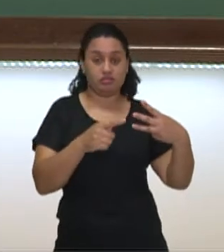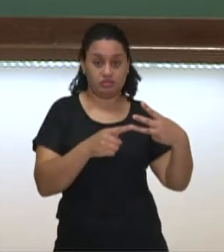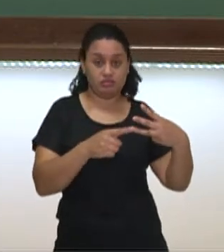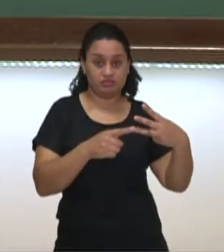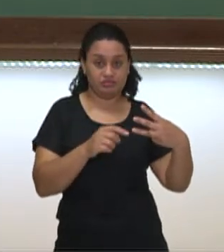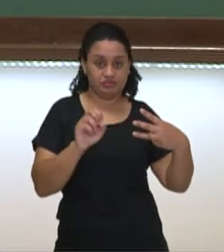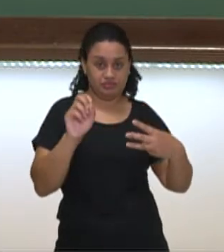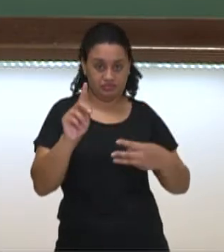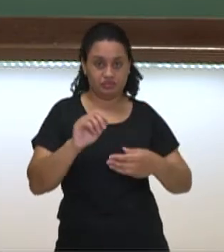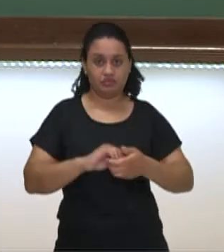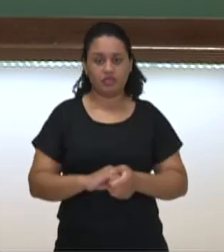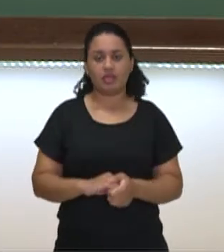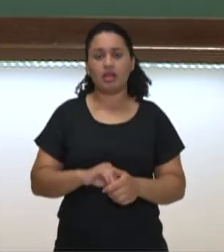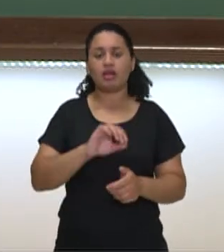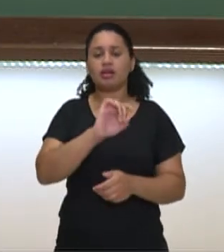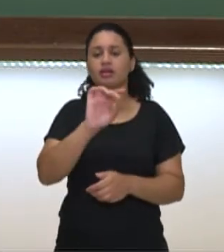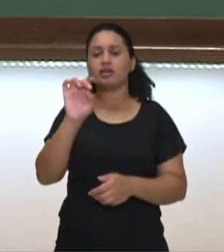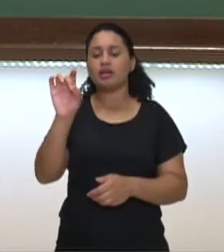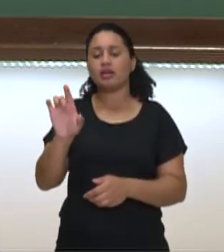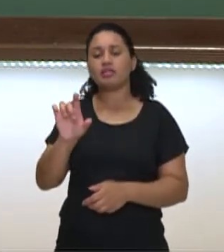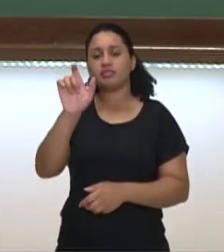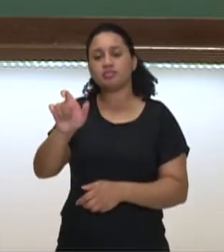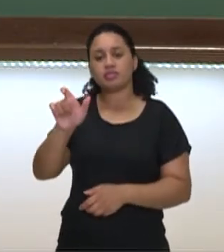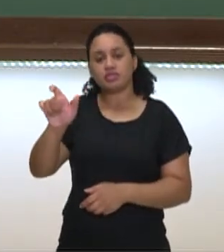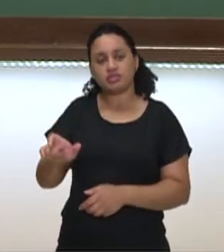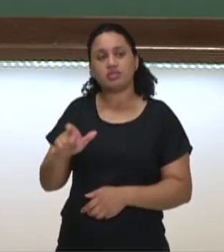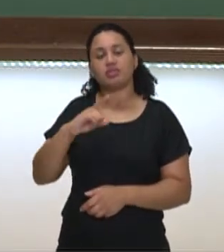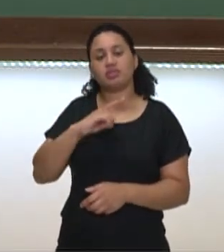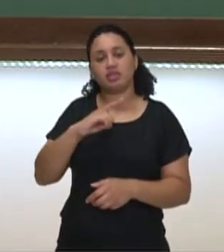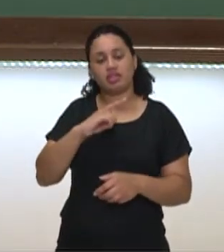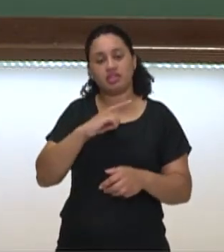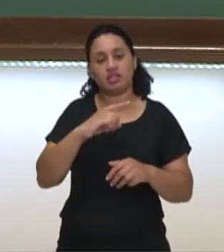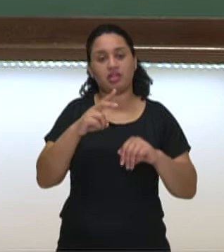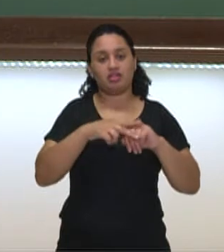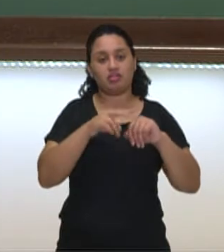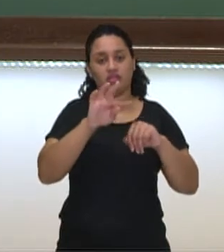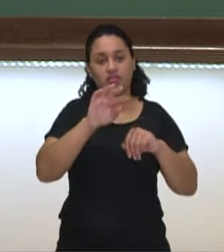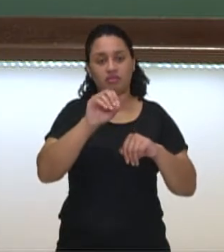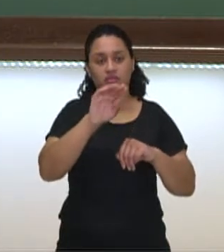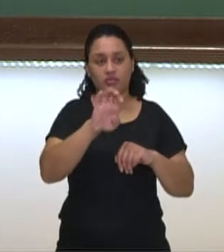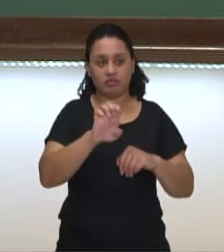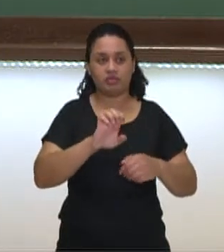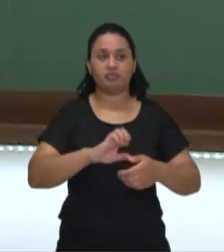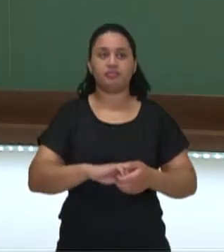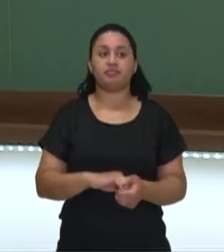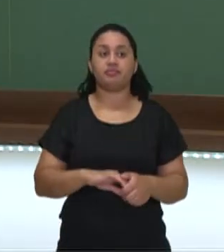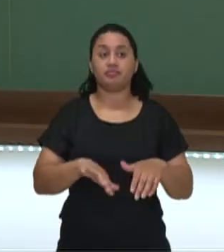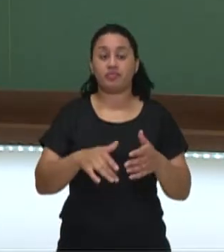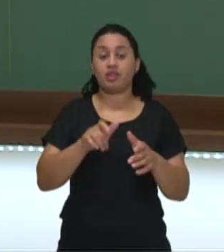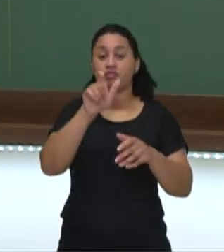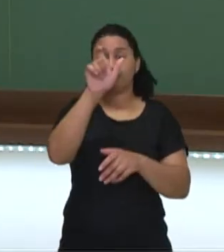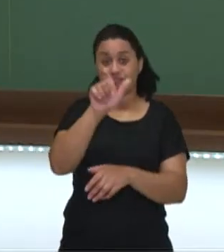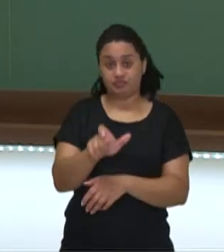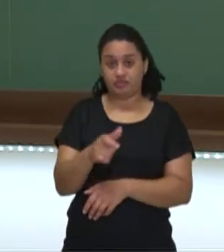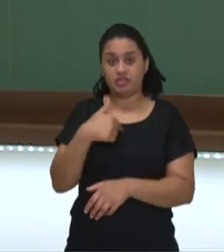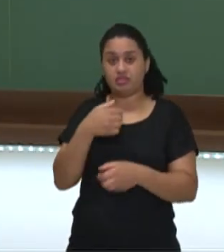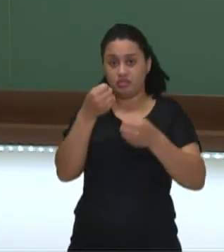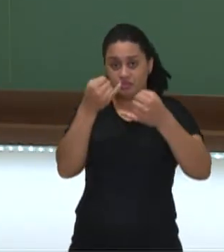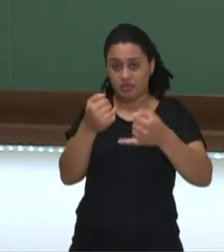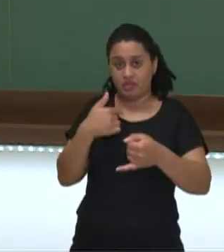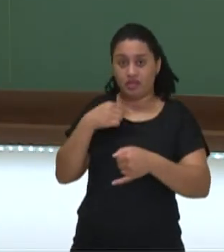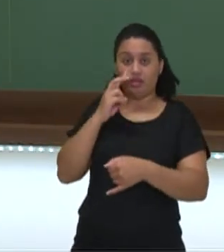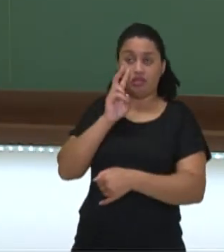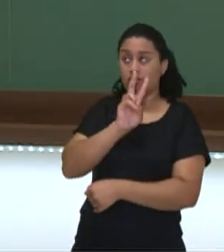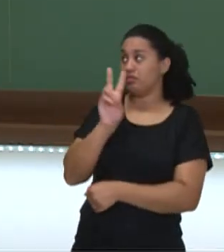they are. Ou seja, cada pessoa do discurso tem o seu próprio verbo to be, tá ok? Então, olha aqui, ó, o que eu acabei de falar para